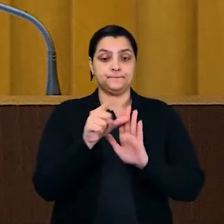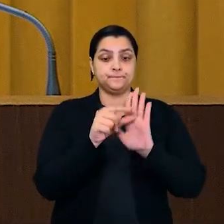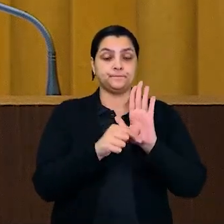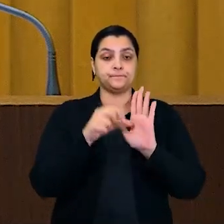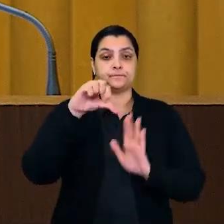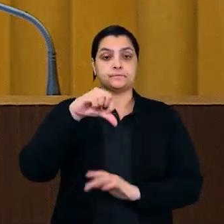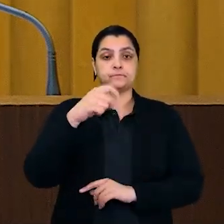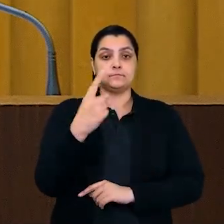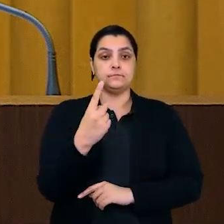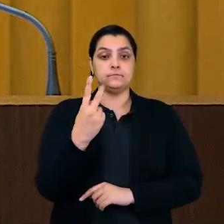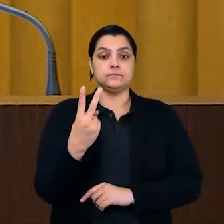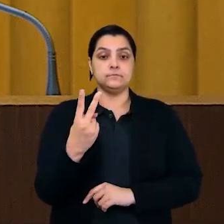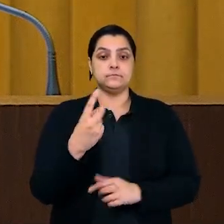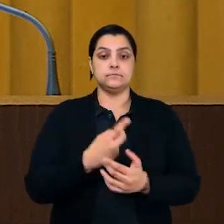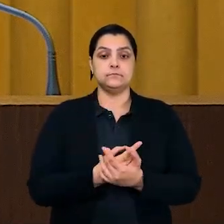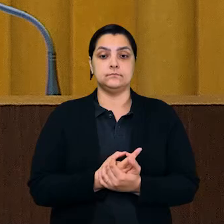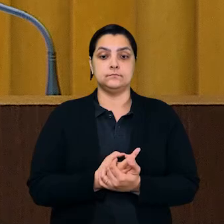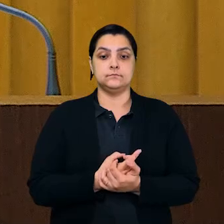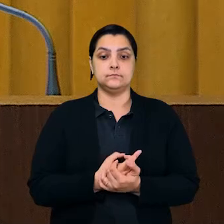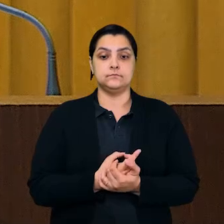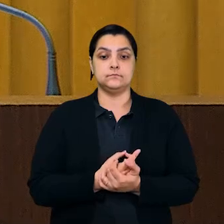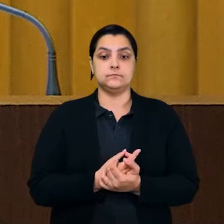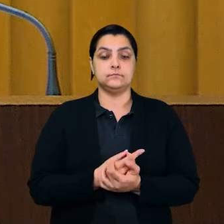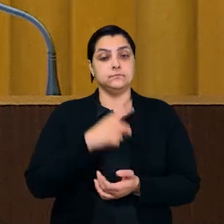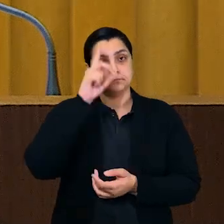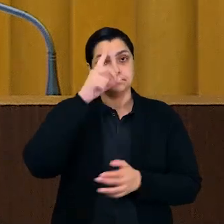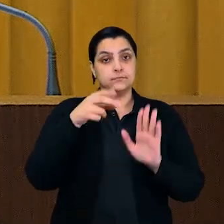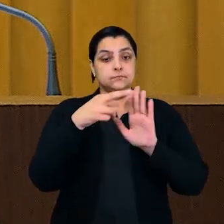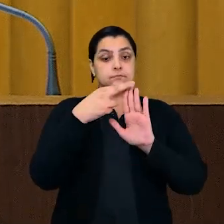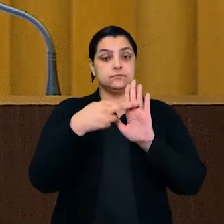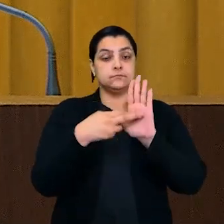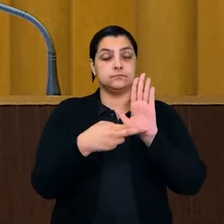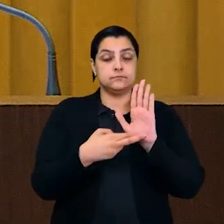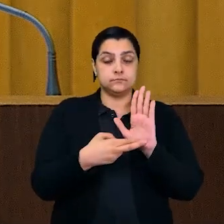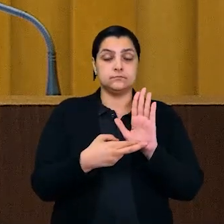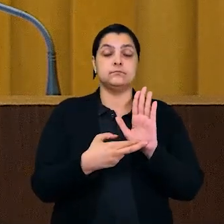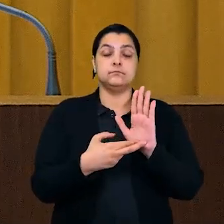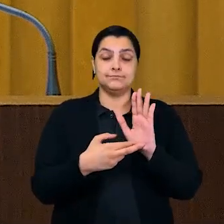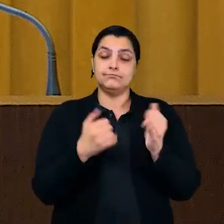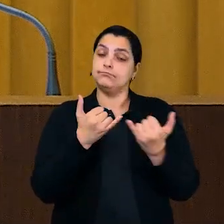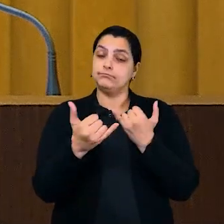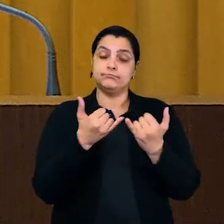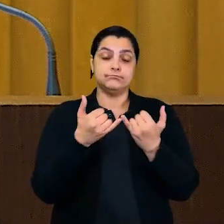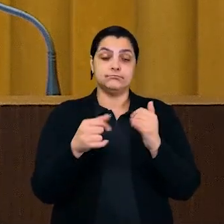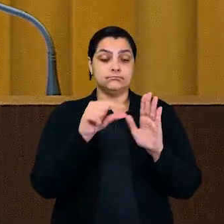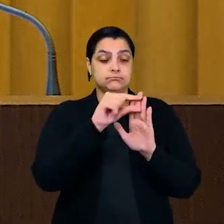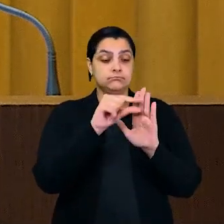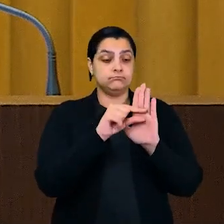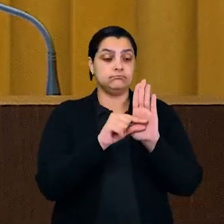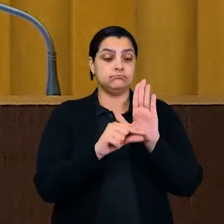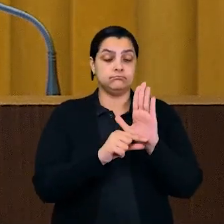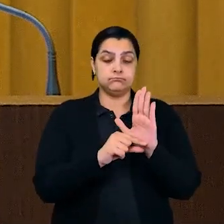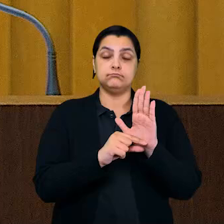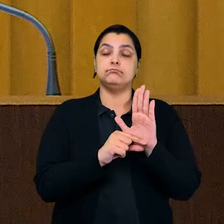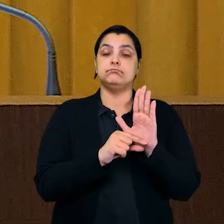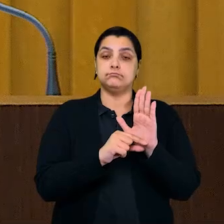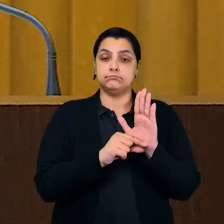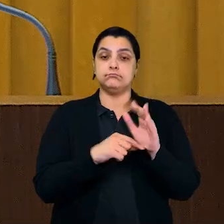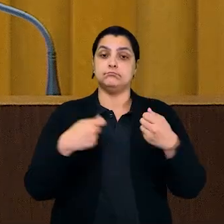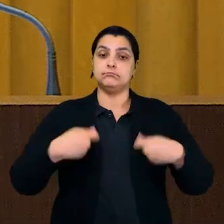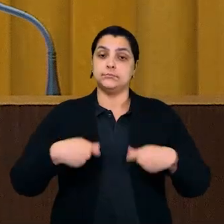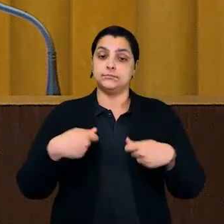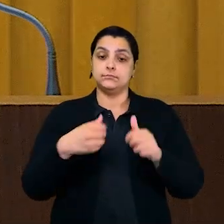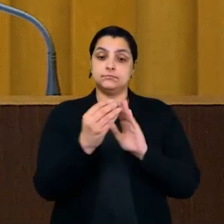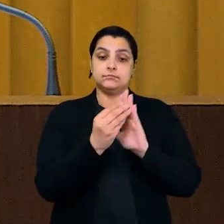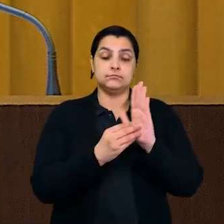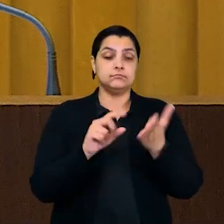artigo 912, estabelece regra muito similar, segundo a qual os dispositivos de caráter imperativo